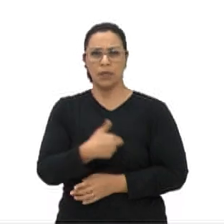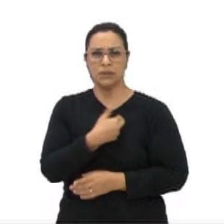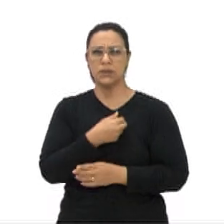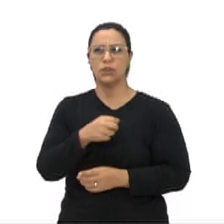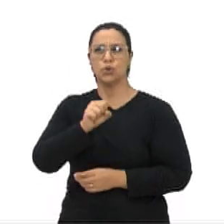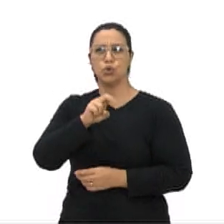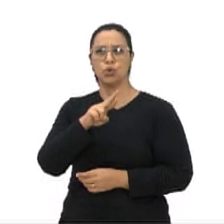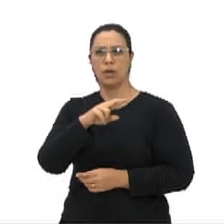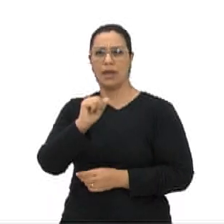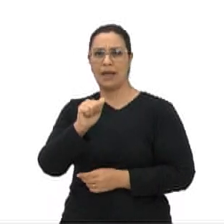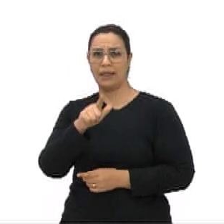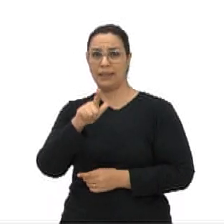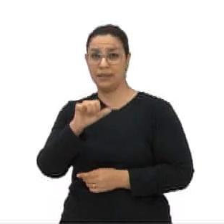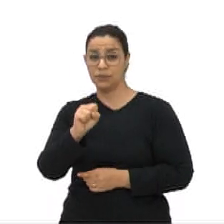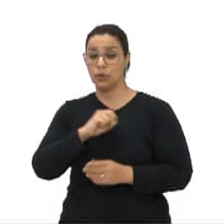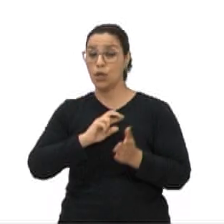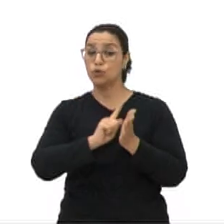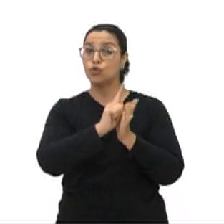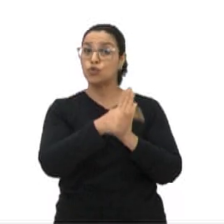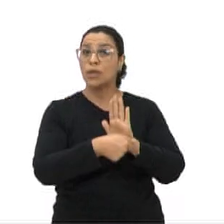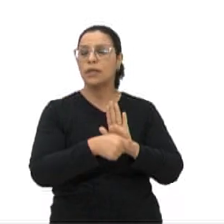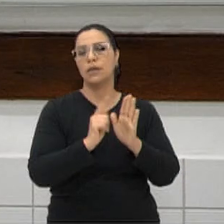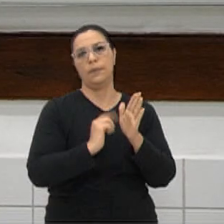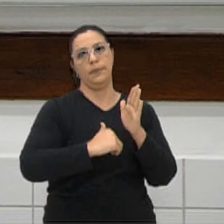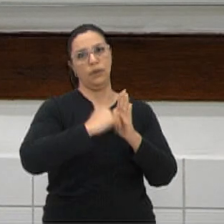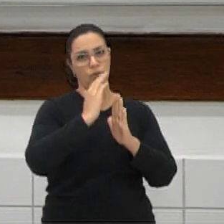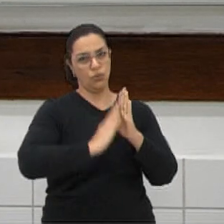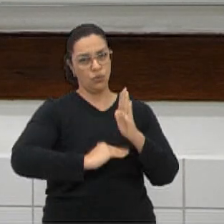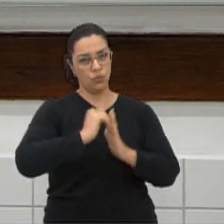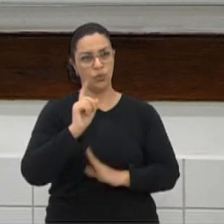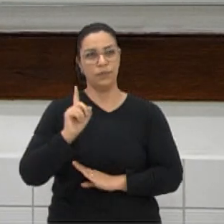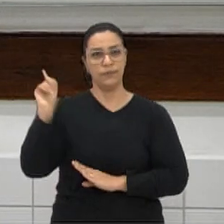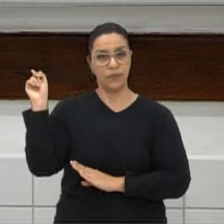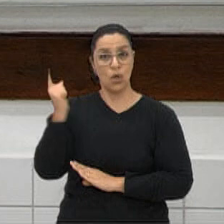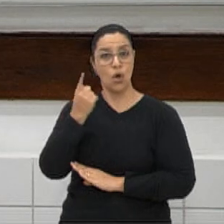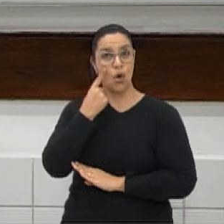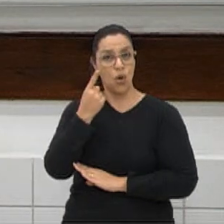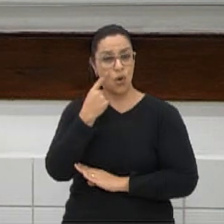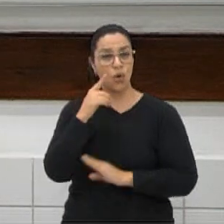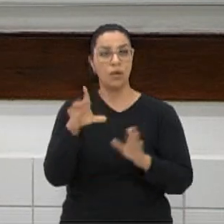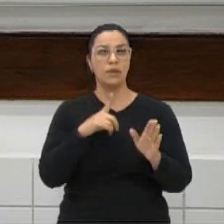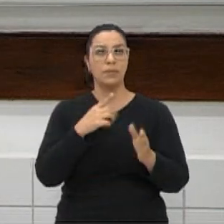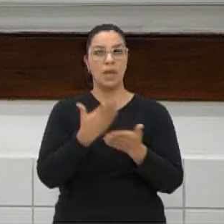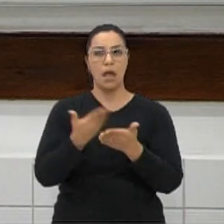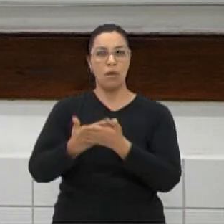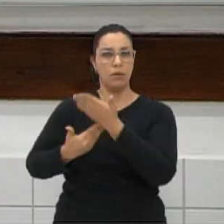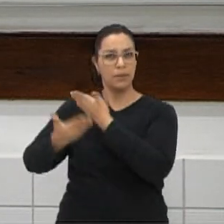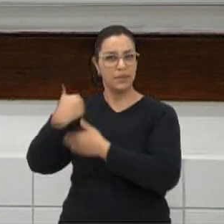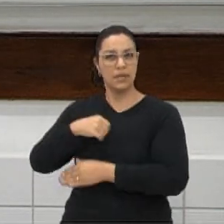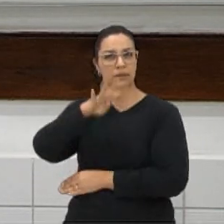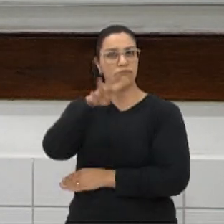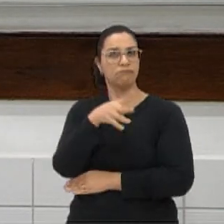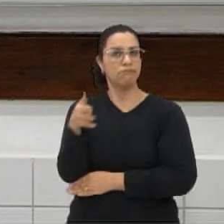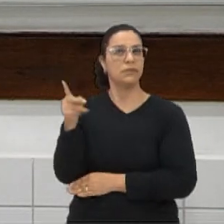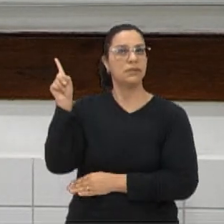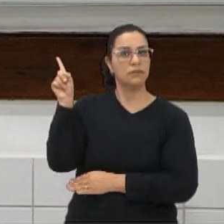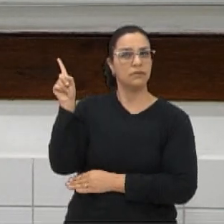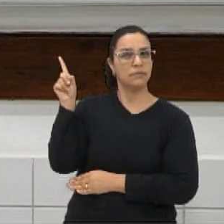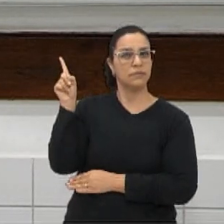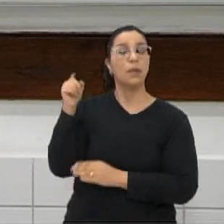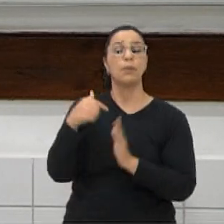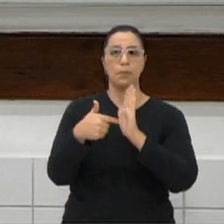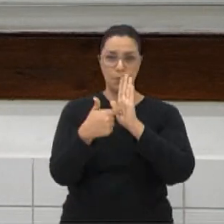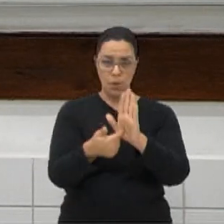surrealismo, etc., mas sim um gênero de pintura. Olha, eu até algumas aulas anteriores, até mostrei para vocês essa parte